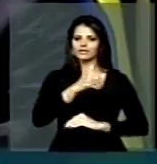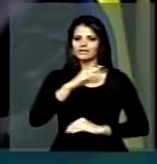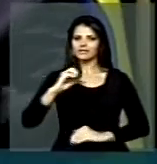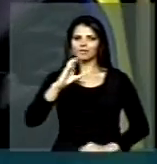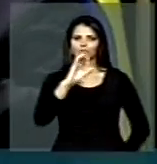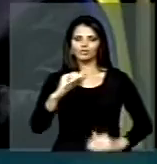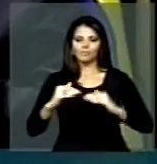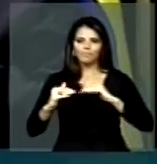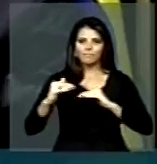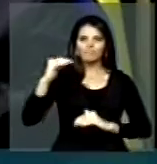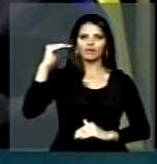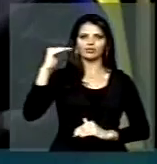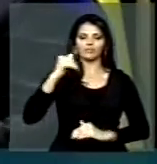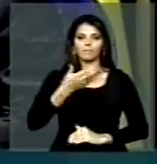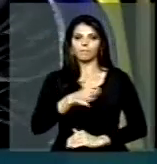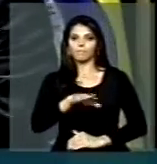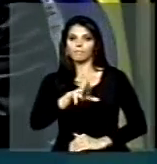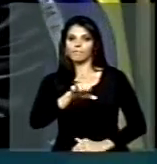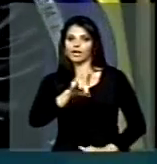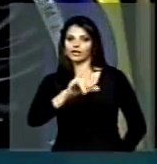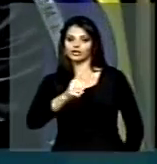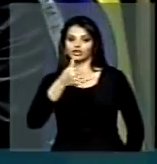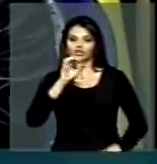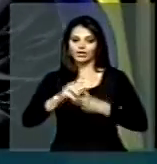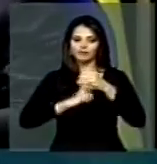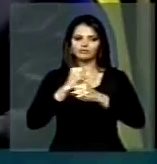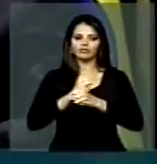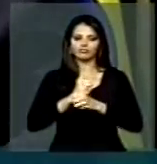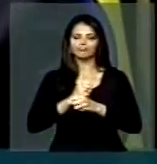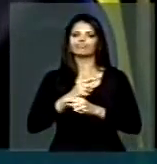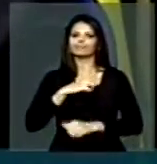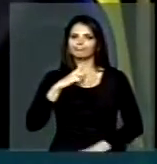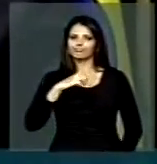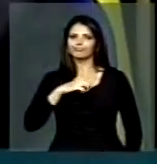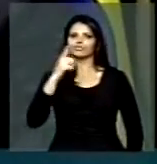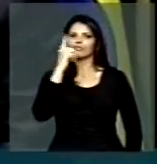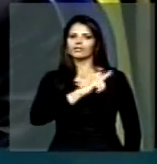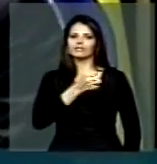100%. A média da década alcançou inacreditáveis